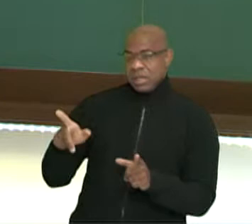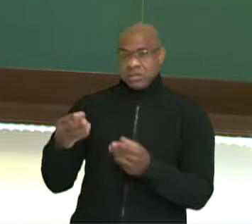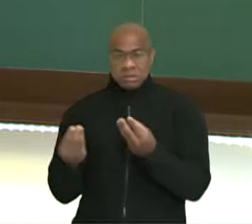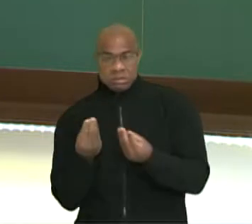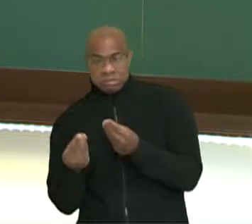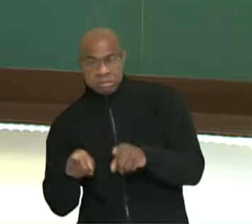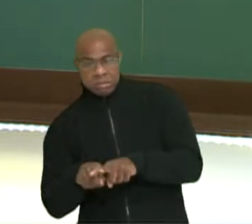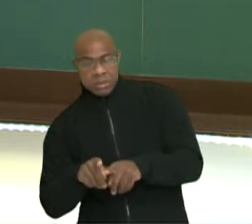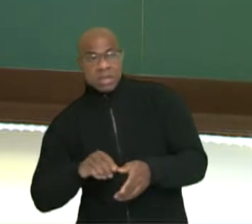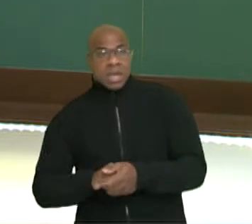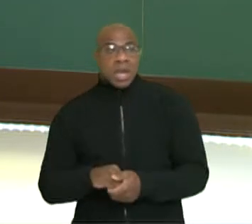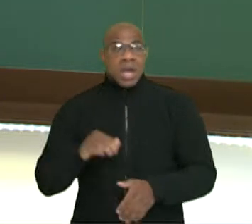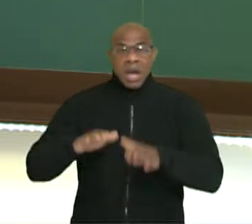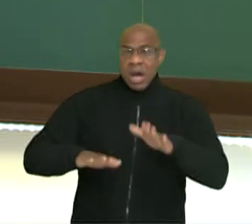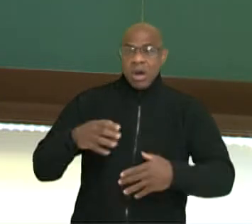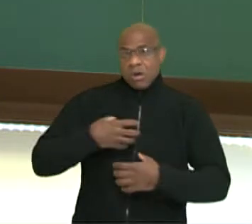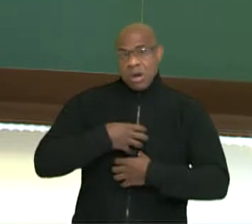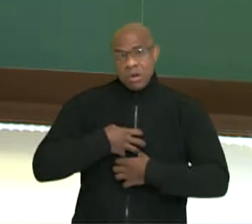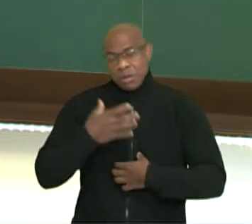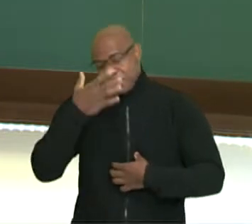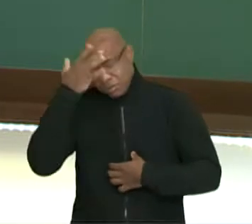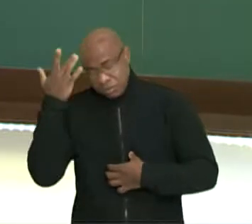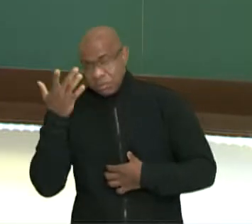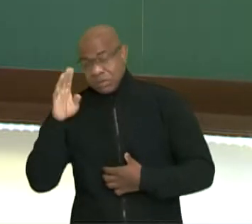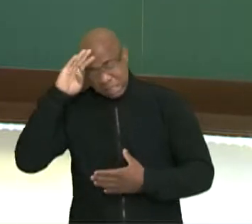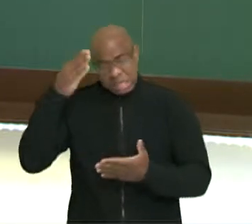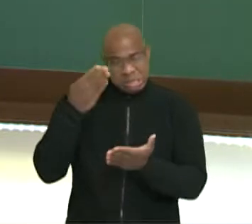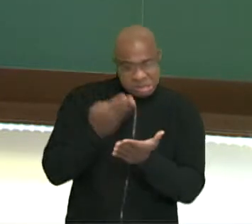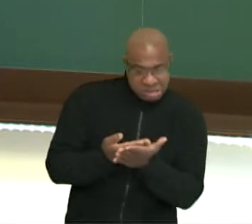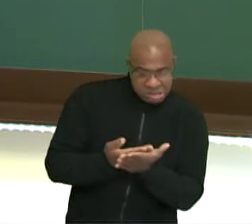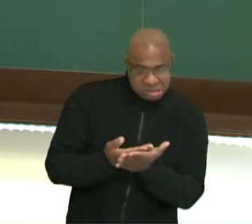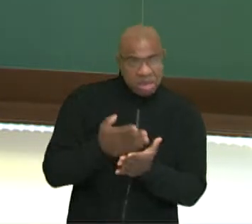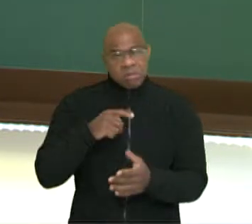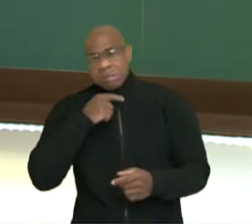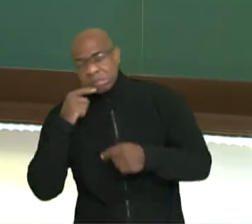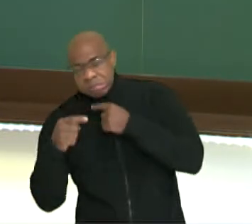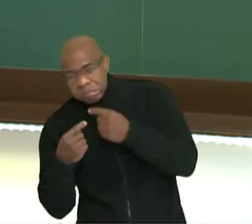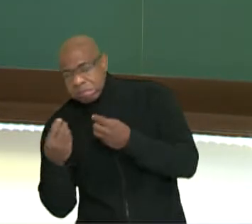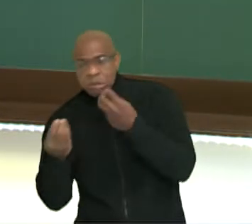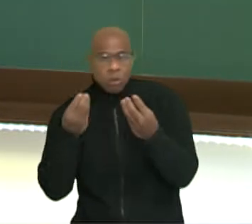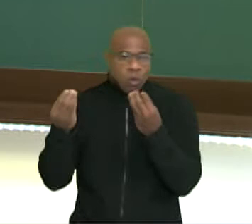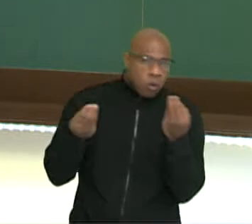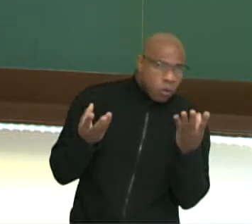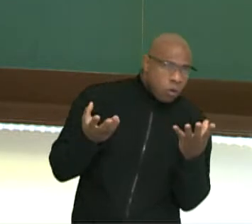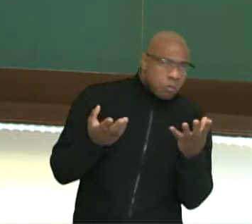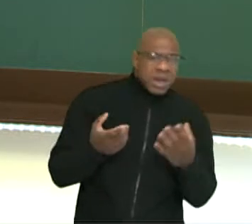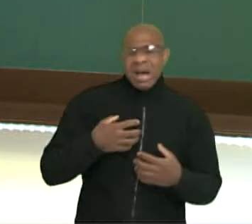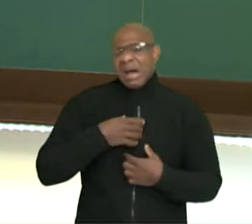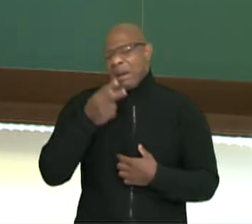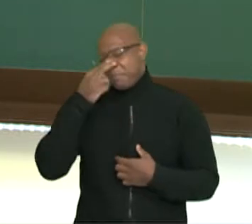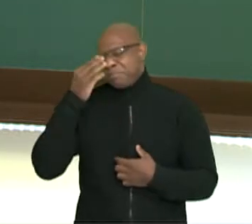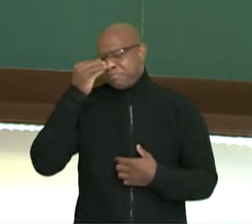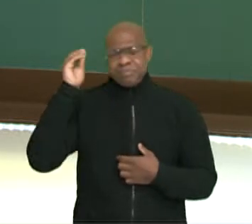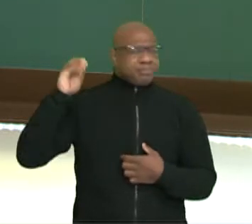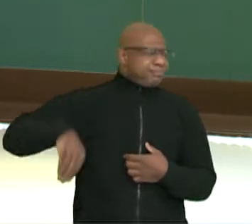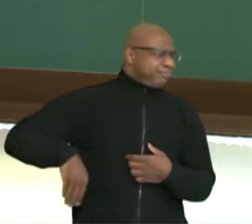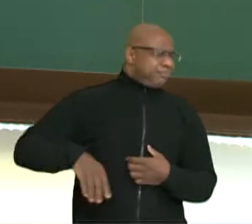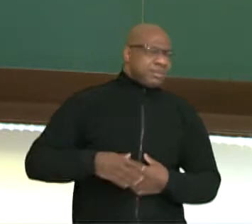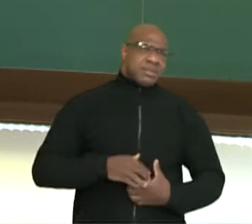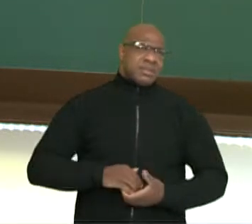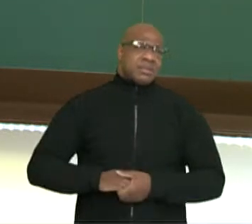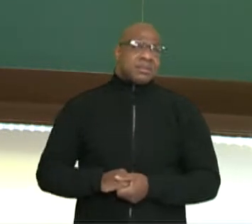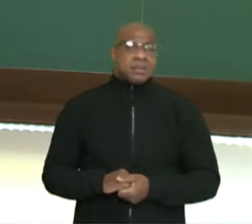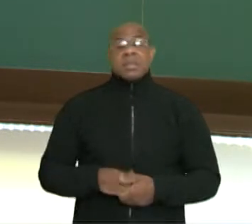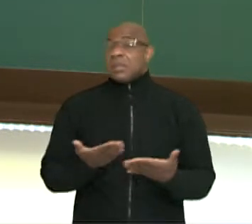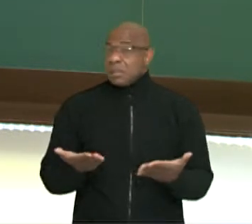Né? Alguns pessimismo, alguns otimistas, alguns com desdém, alguns com não é comigo e por aí vai, né? A